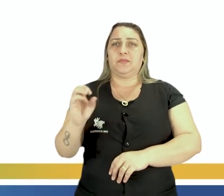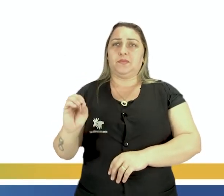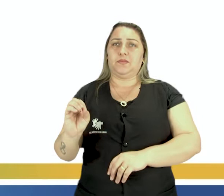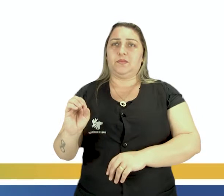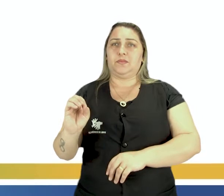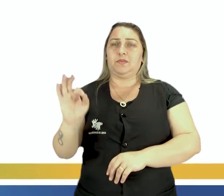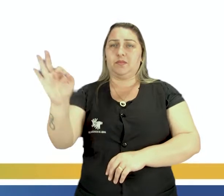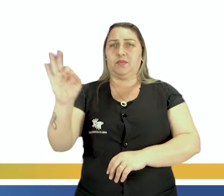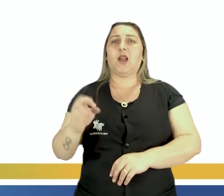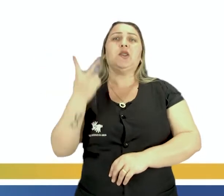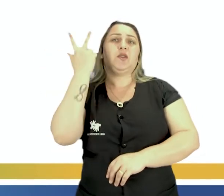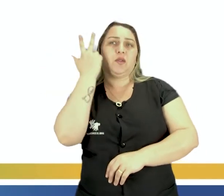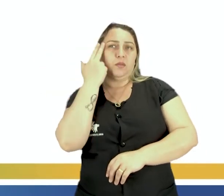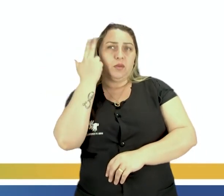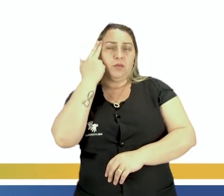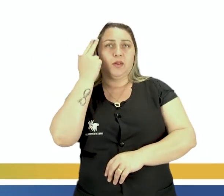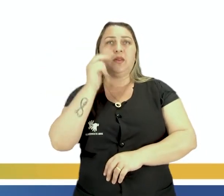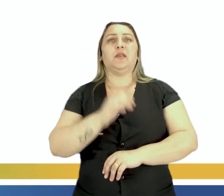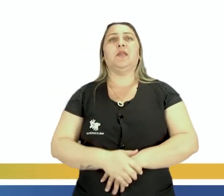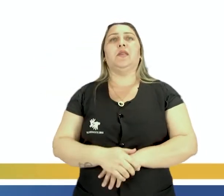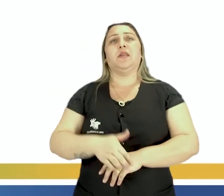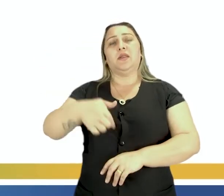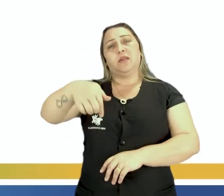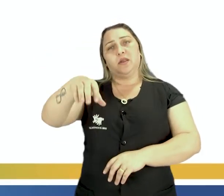Normally, normalmente.